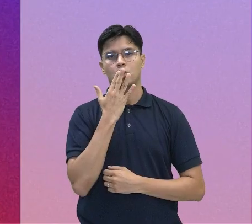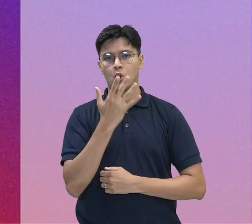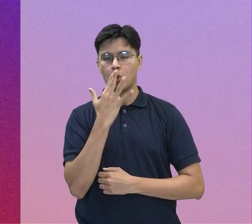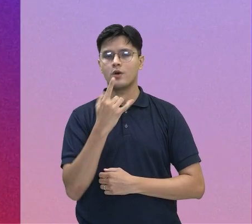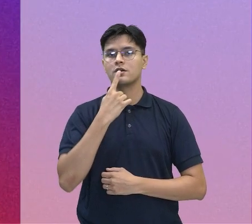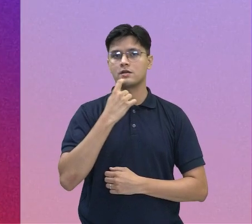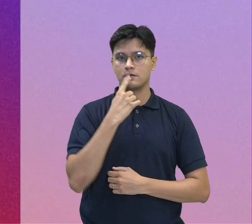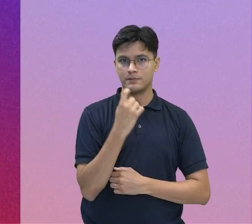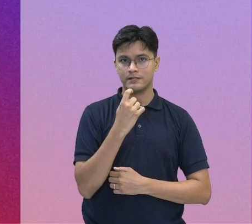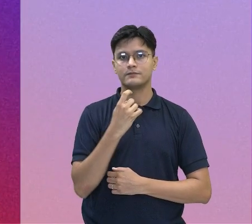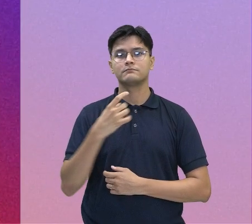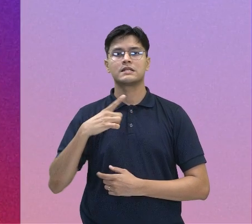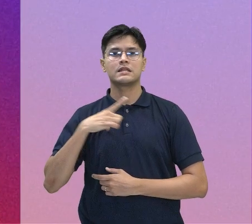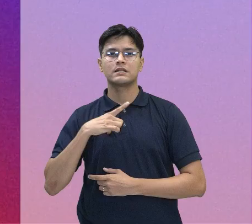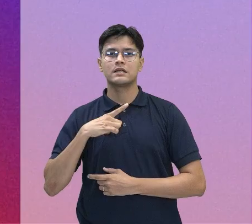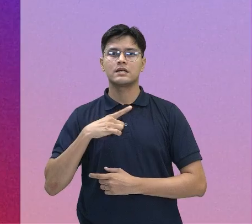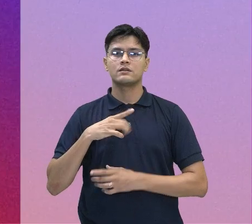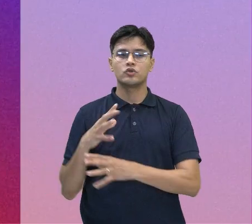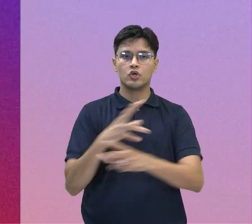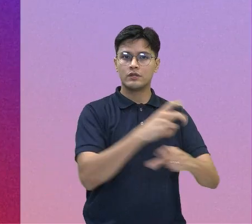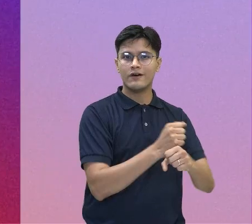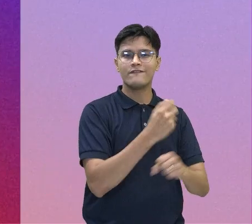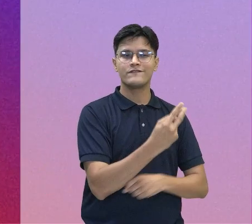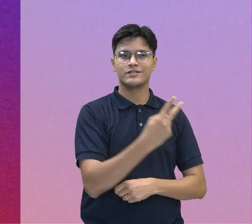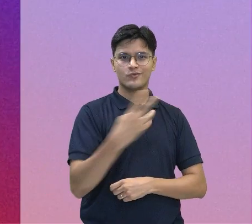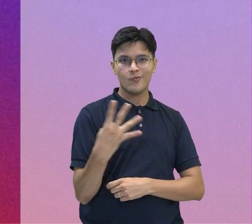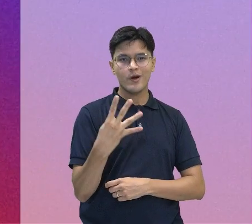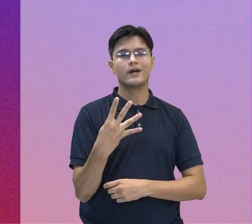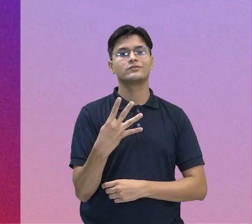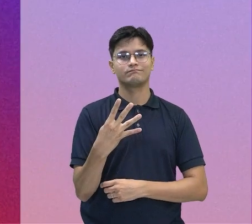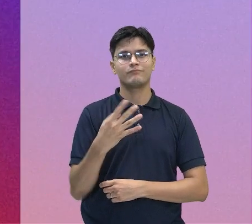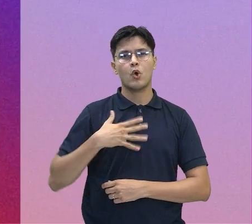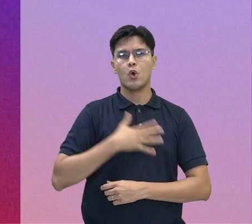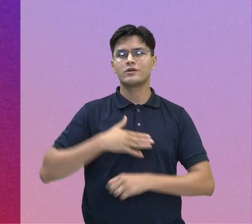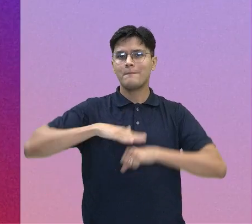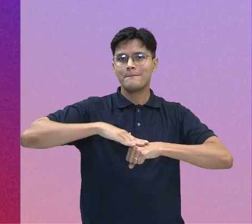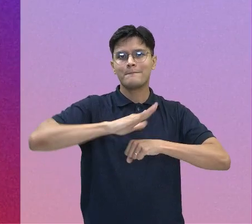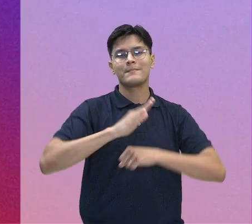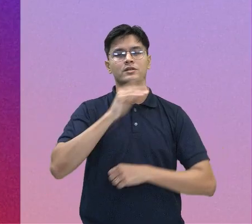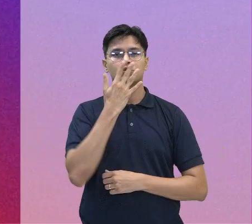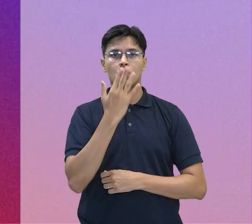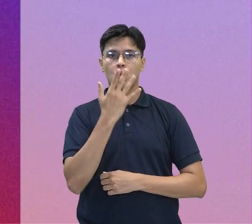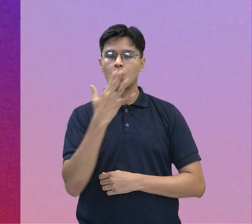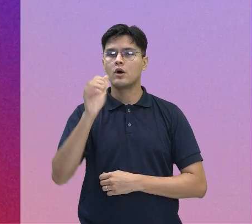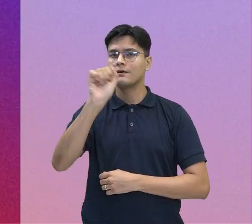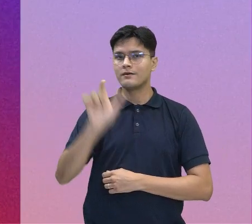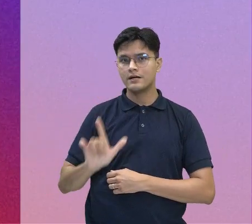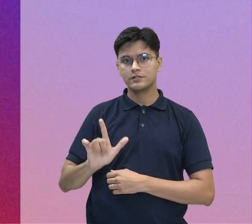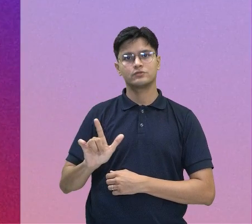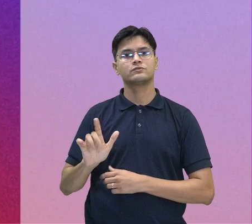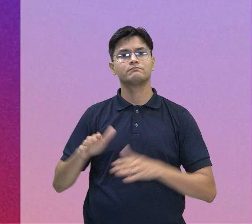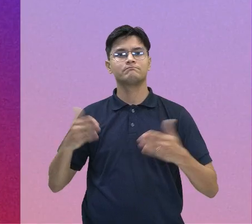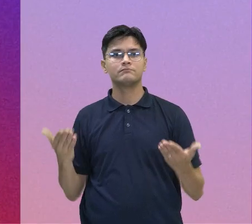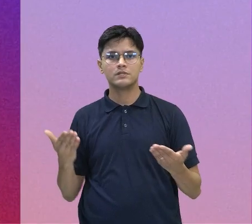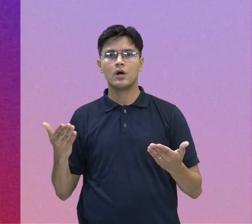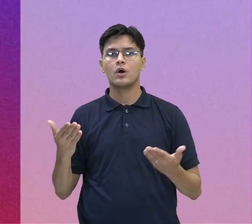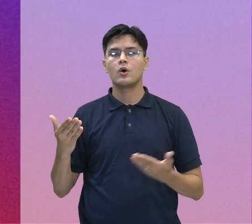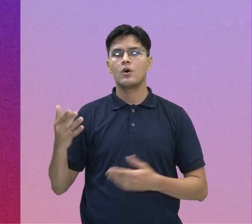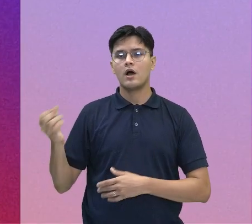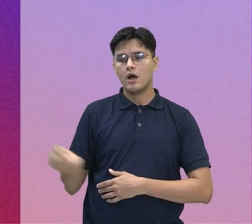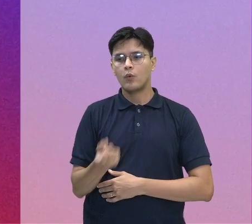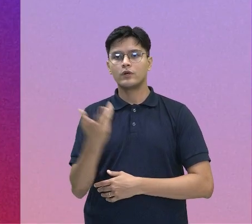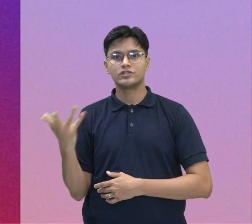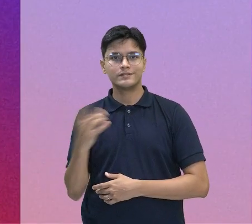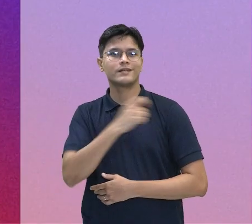alunos preferem a cor azul. Qual é a razão entre o número de alunos que preferem